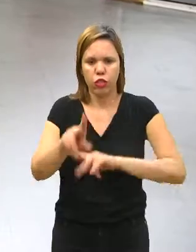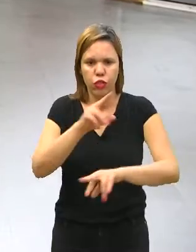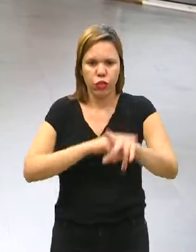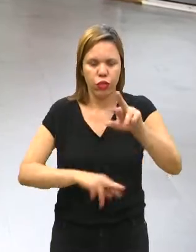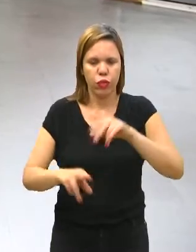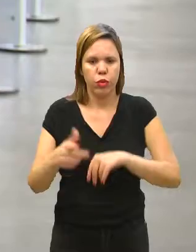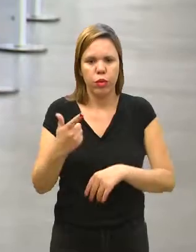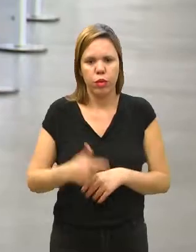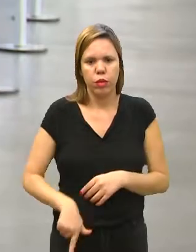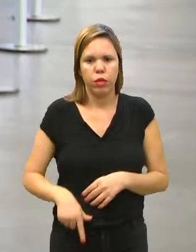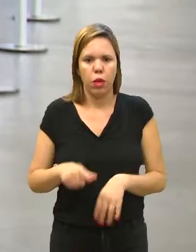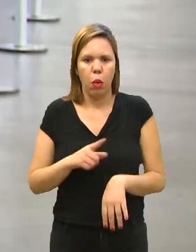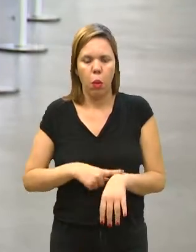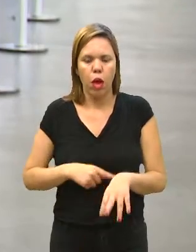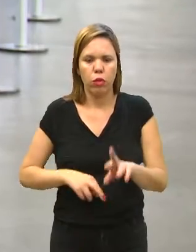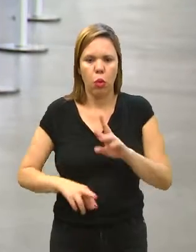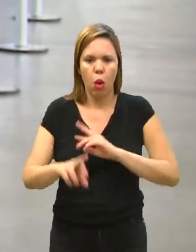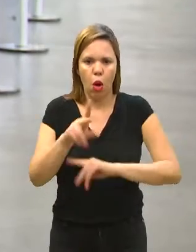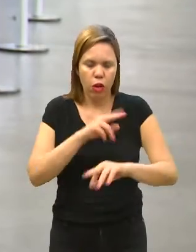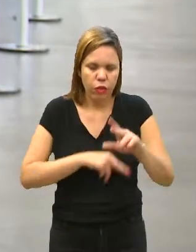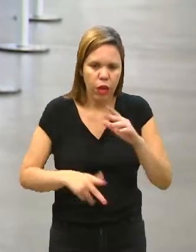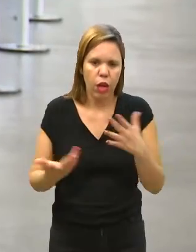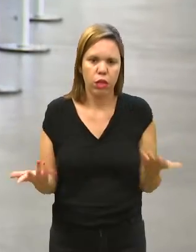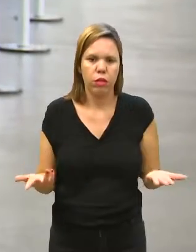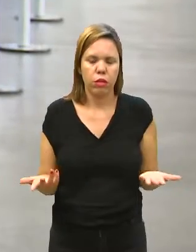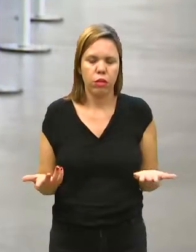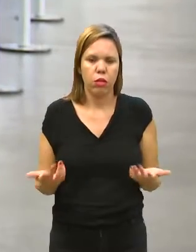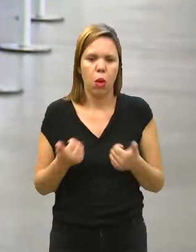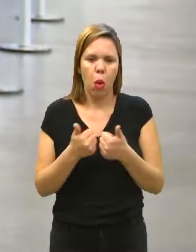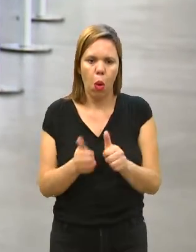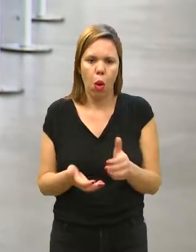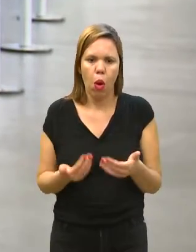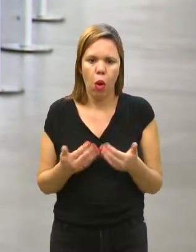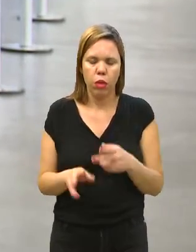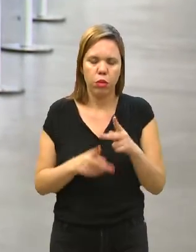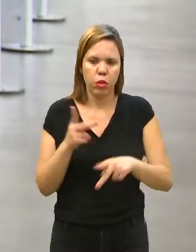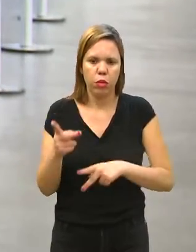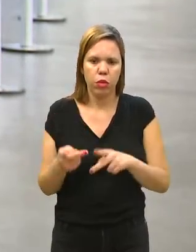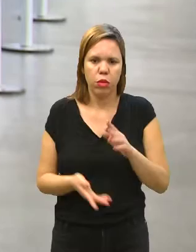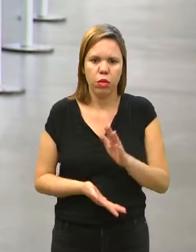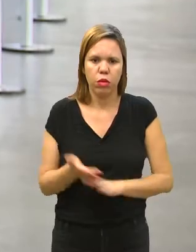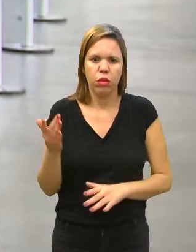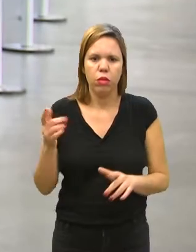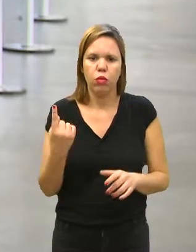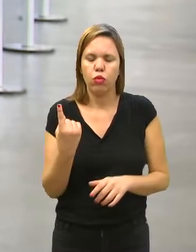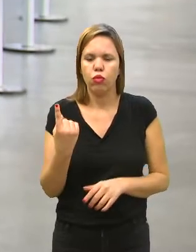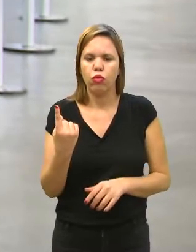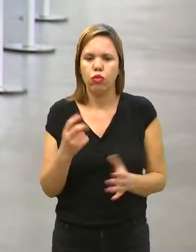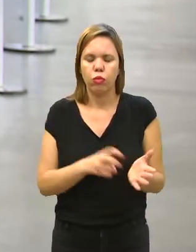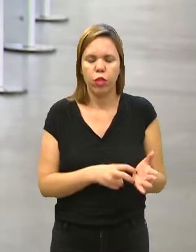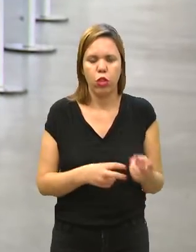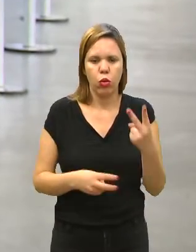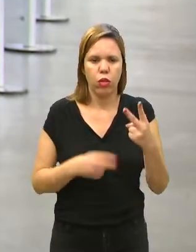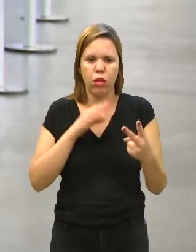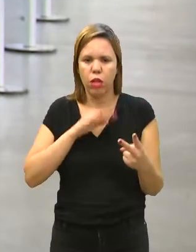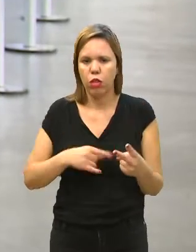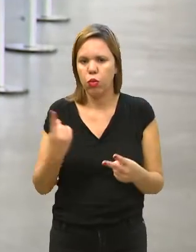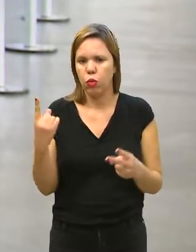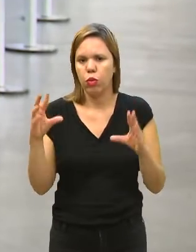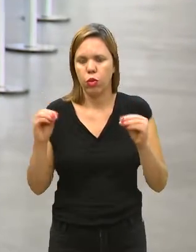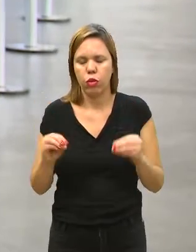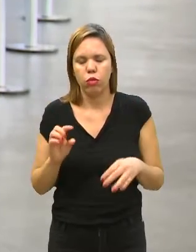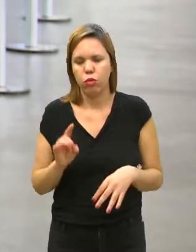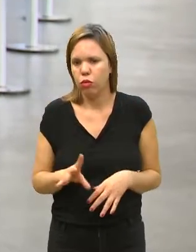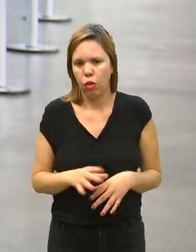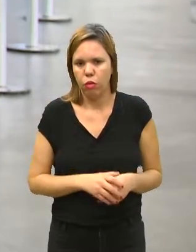quatro horários, repetindo a informação, estão sendo colocados à disposição dos passageiros, um de manhã, dois à tarde e um à noite, ou